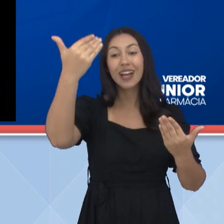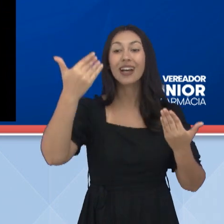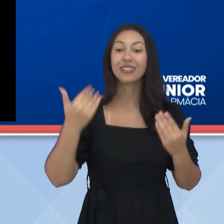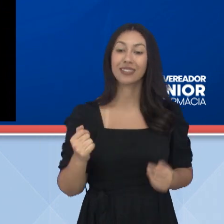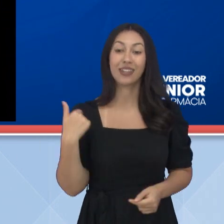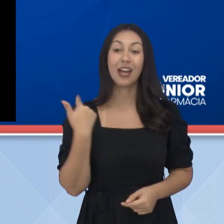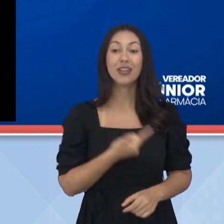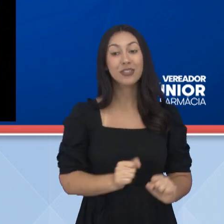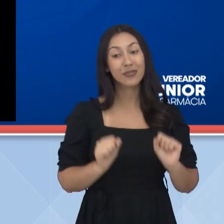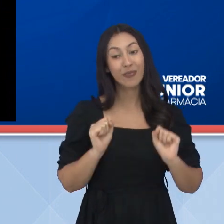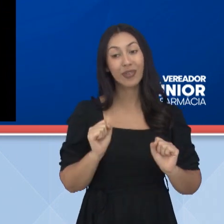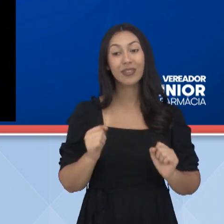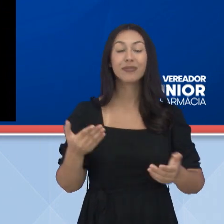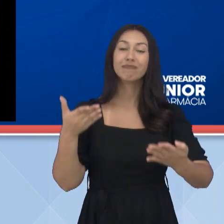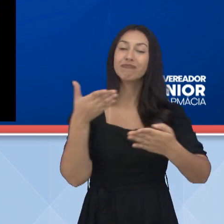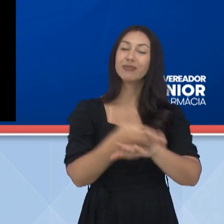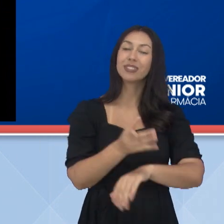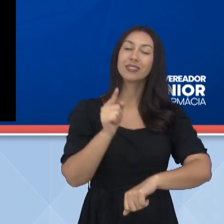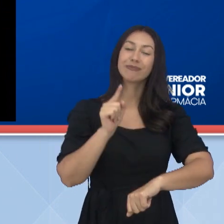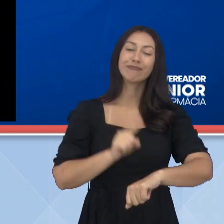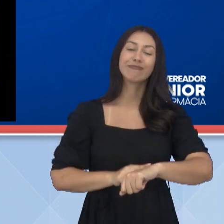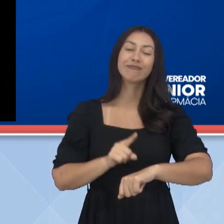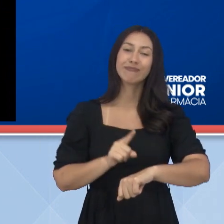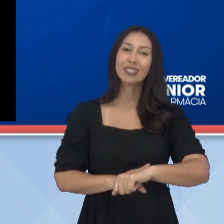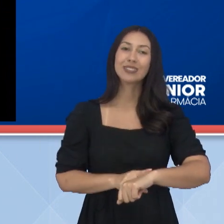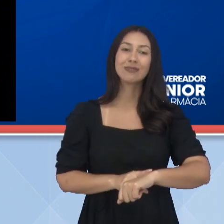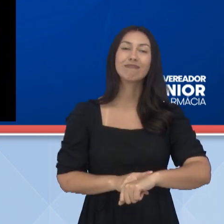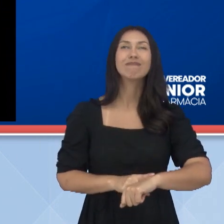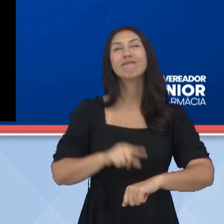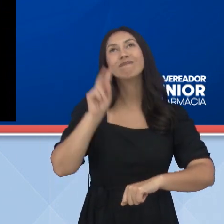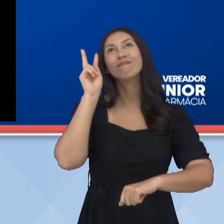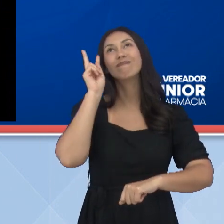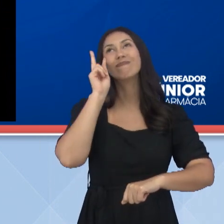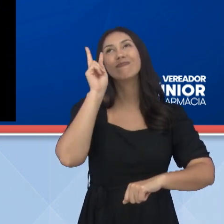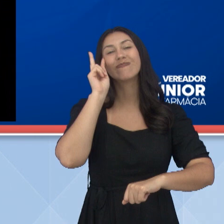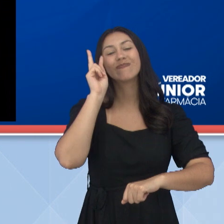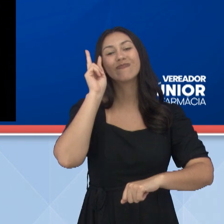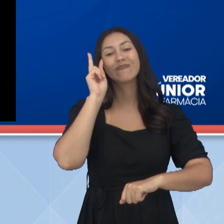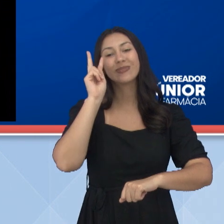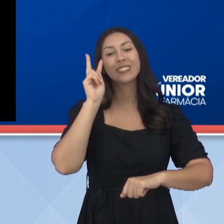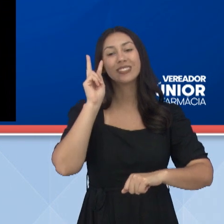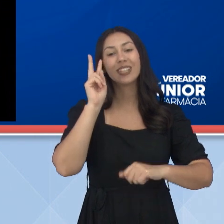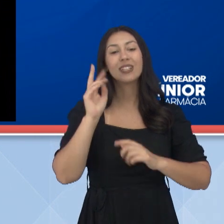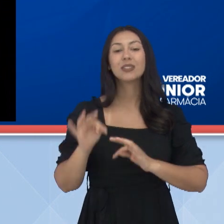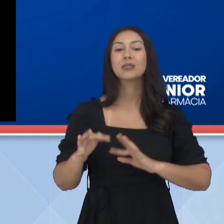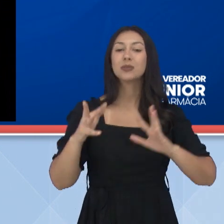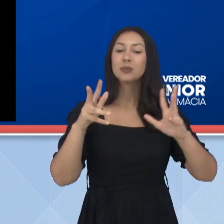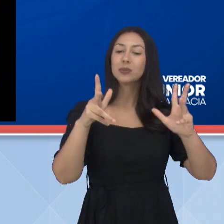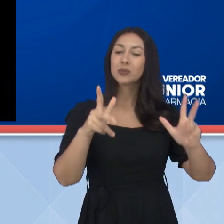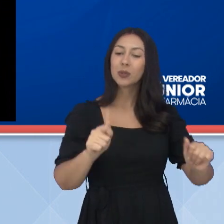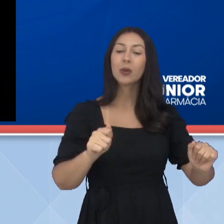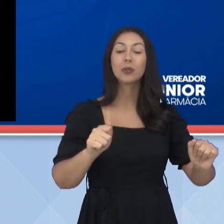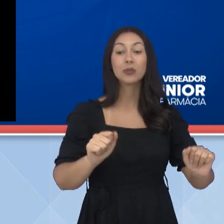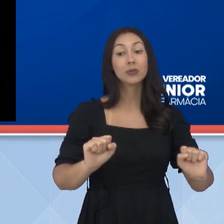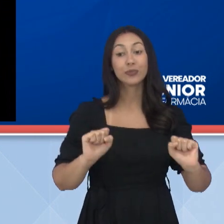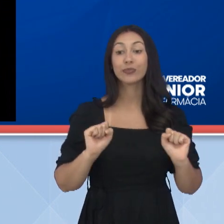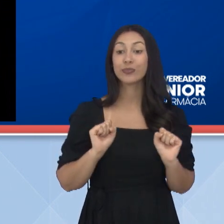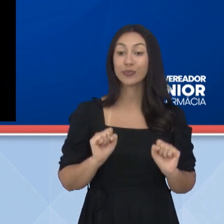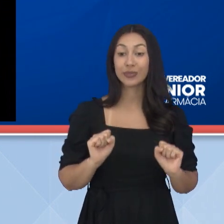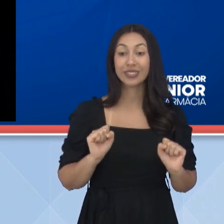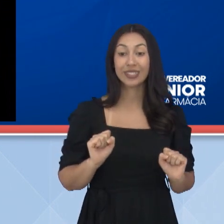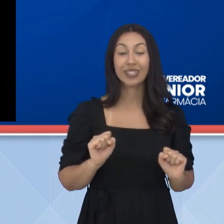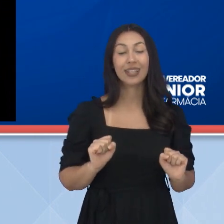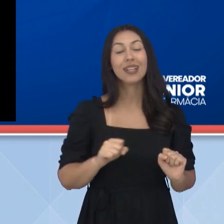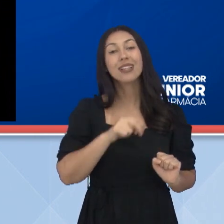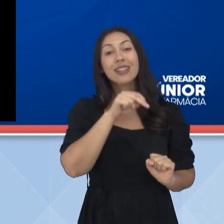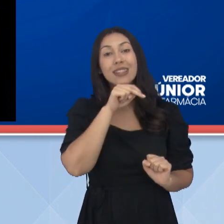poder participar desse momento aí, de trazer a lembrança e todo mundo da família poder, né, os